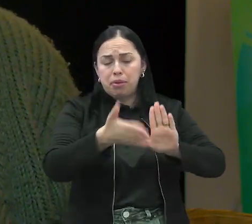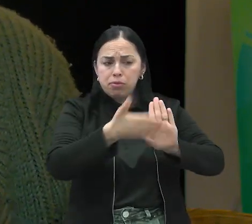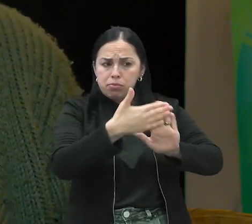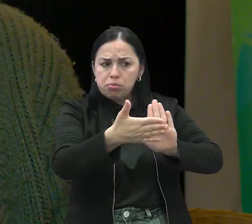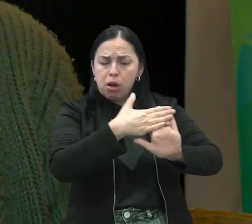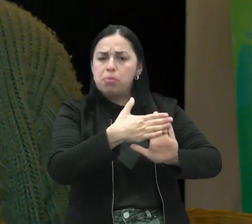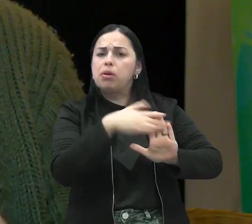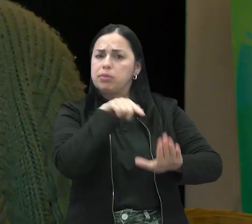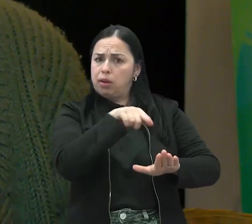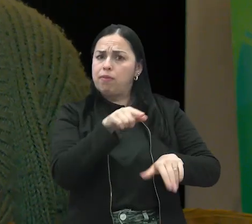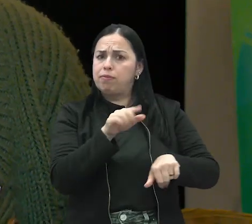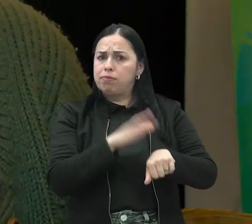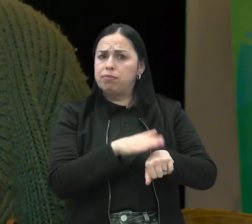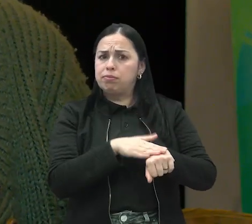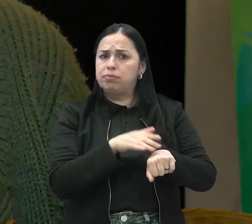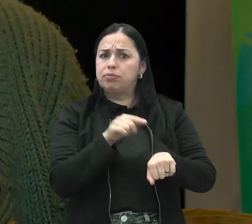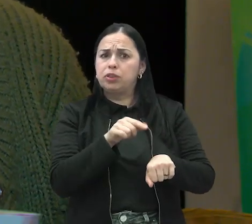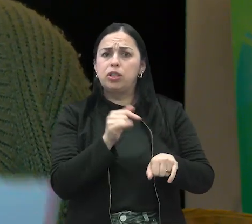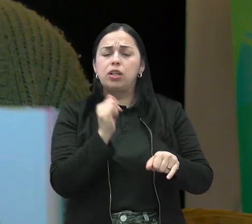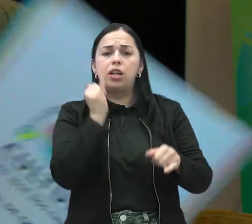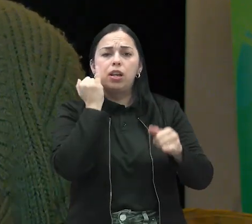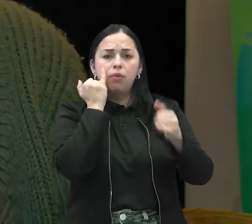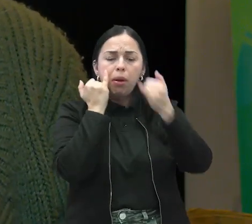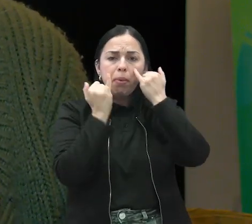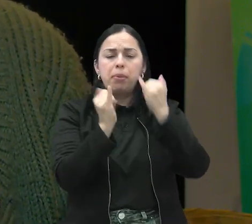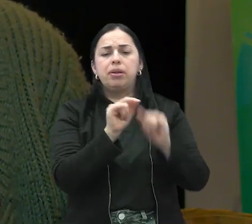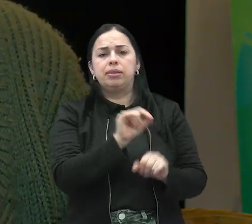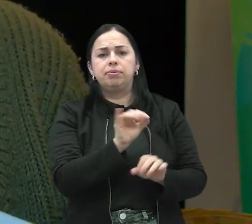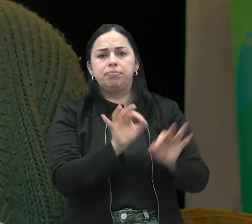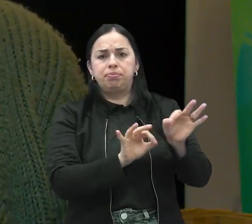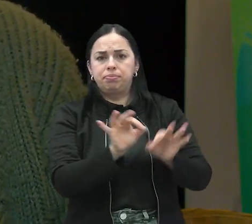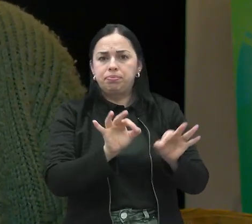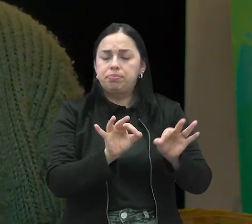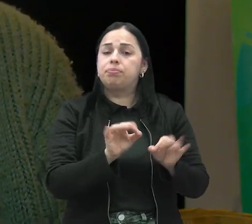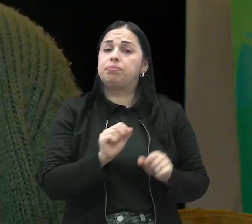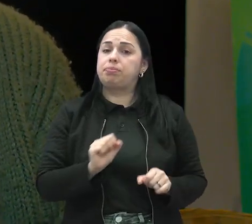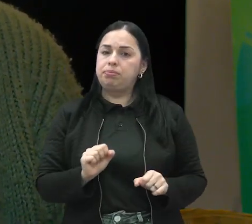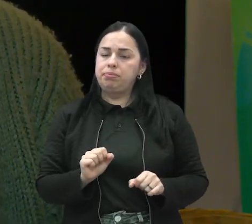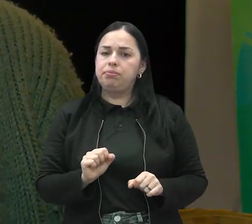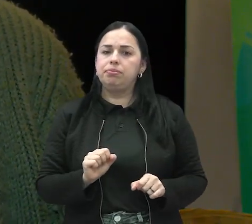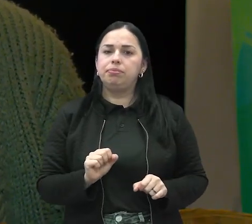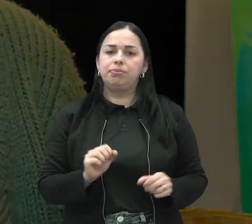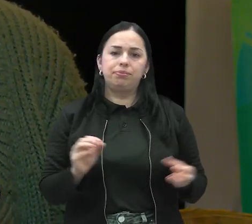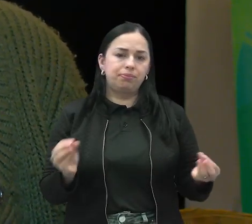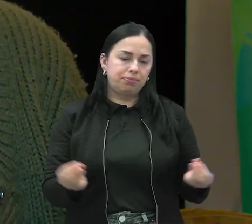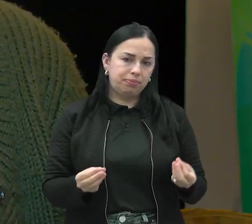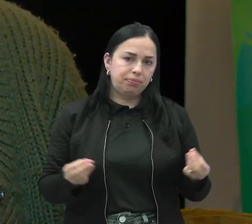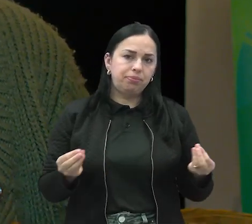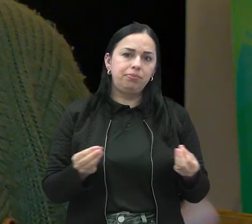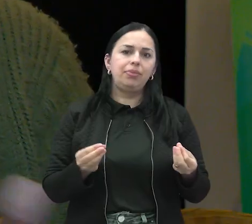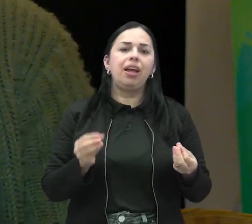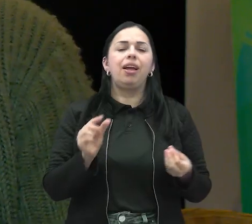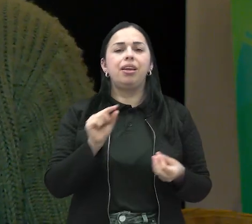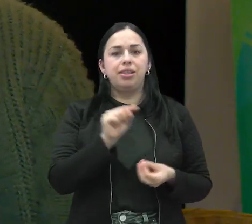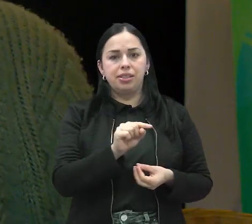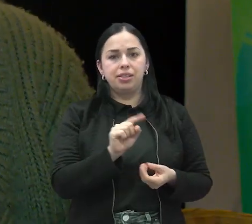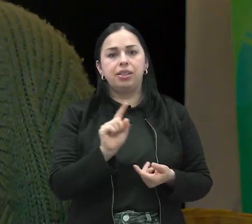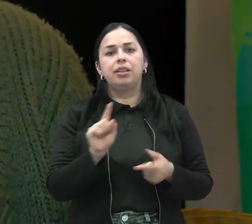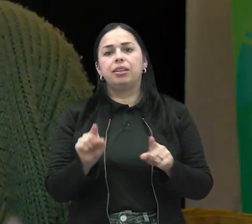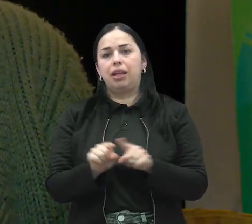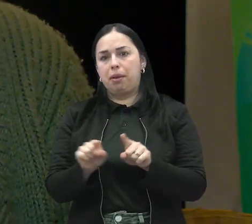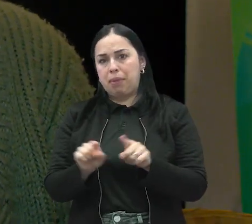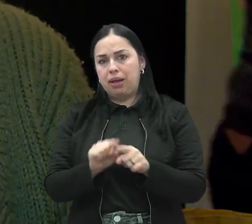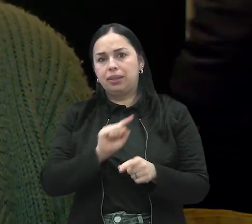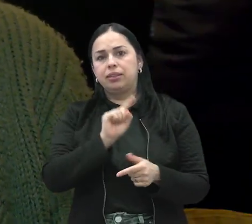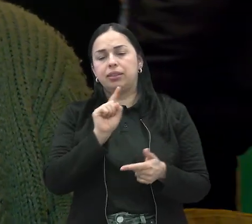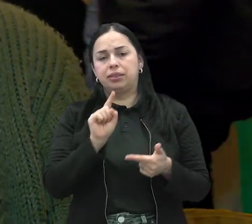né, conjuntas, né, que formulem propostas em conjunto, e então terá isso,